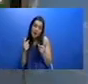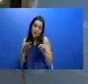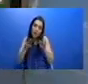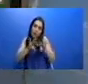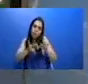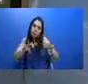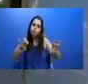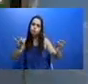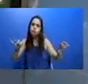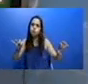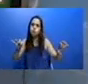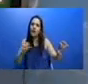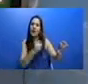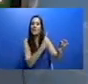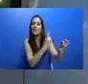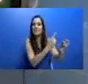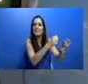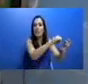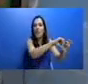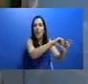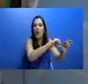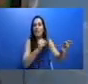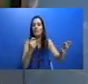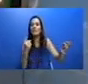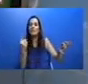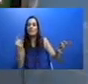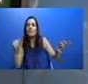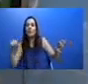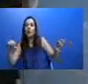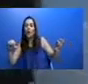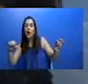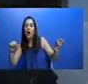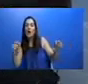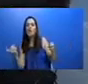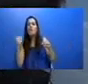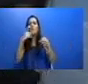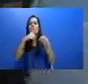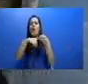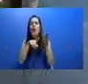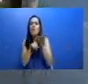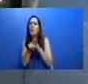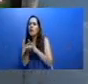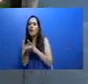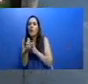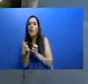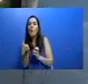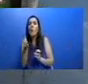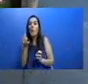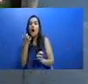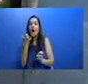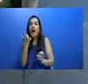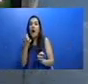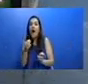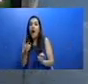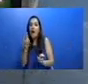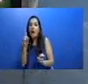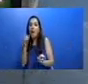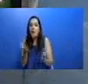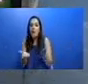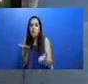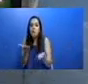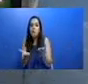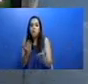R$ 19,00. Então, volta lá na pergunta. Quanto custa 1 quilo dessa ração?